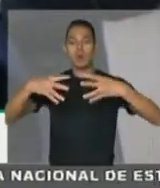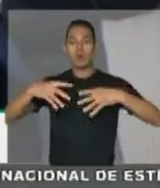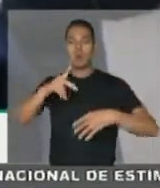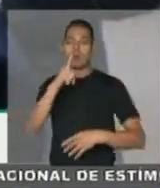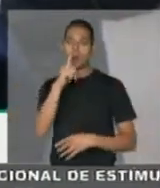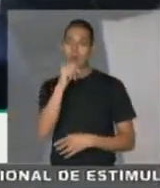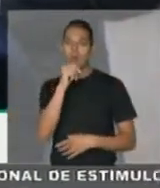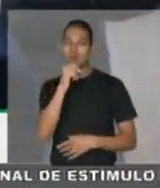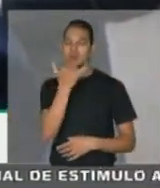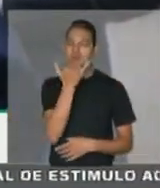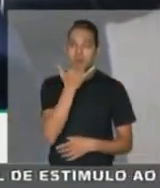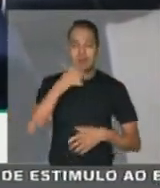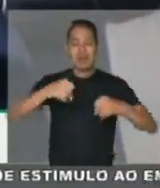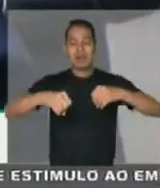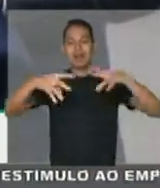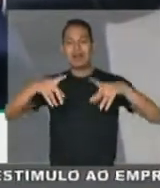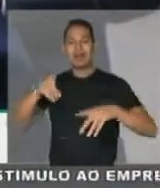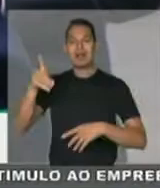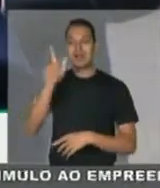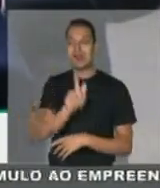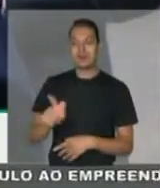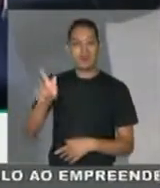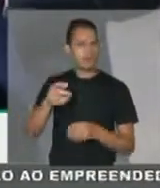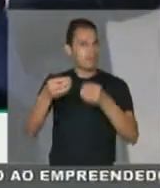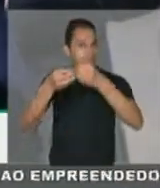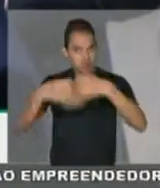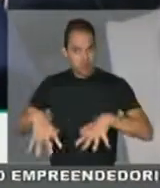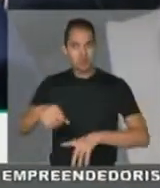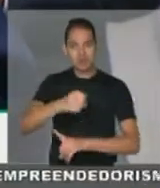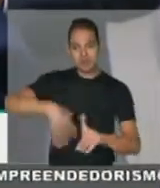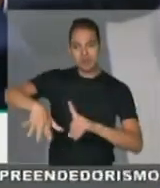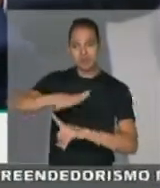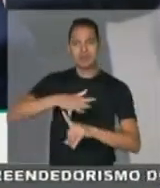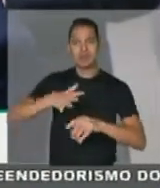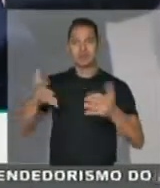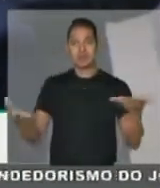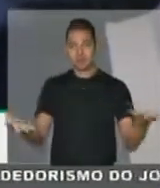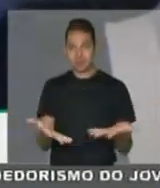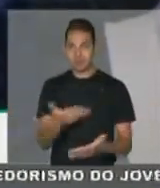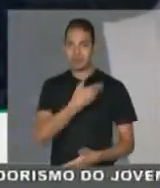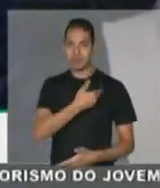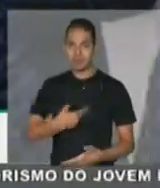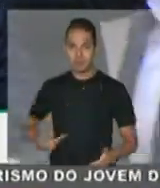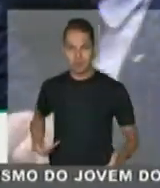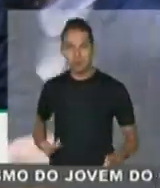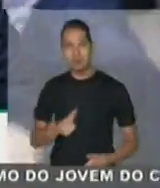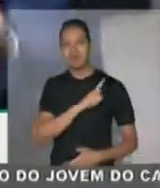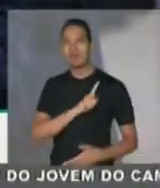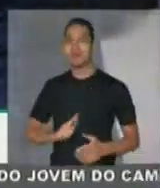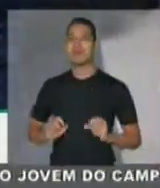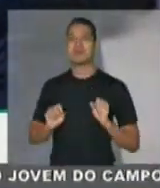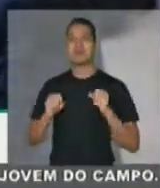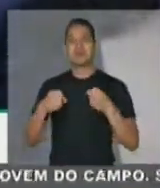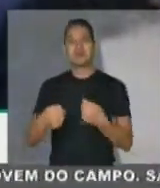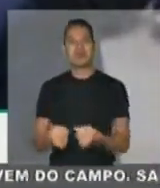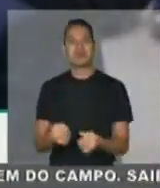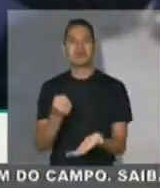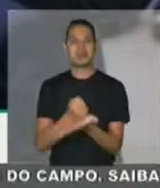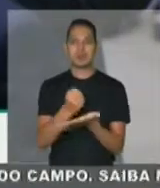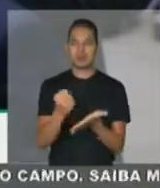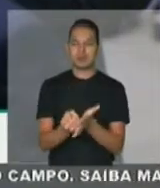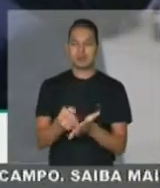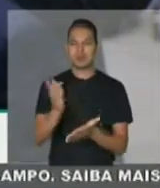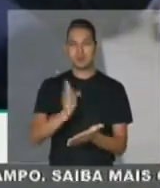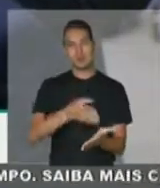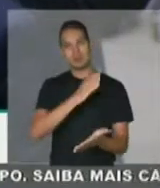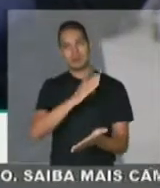Goiás. Um grave prejuízo para a sociedade. Todo mundo sabe, é público hoje, que o governador defende, inclusive, romper o contrato com a